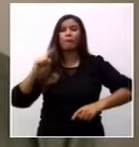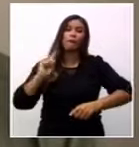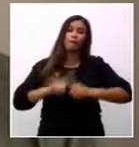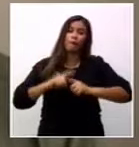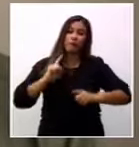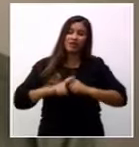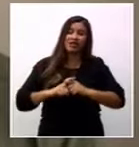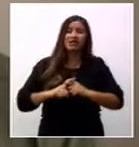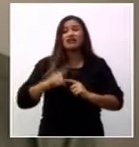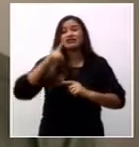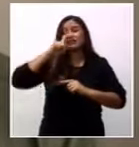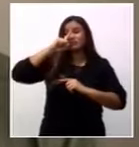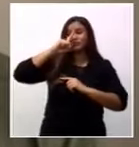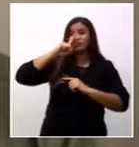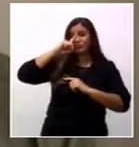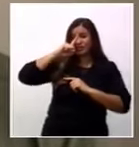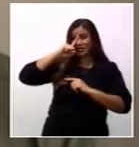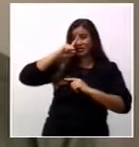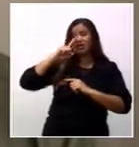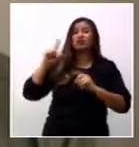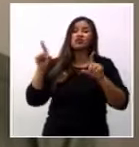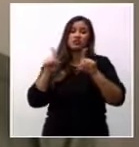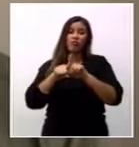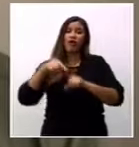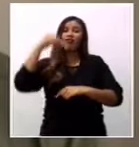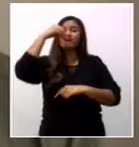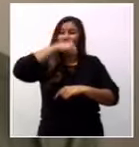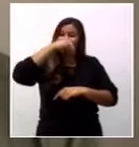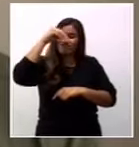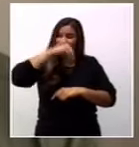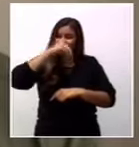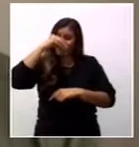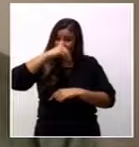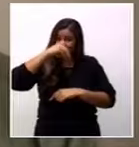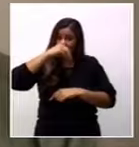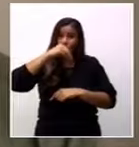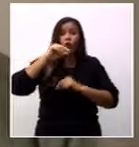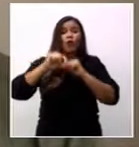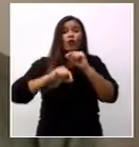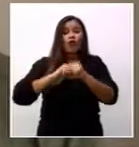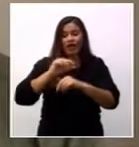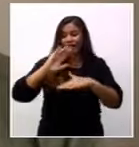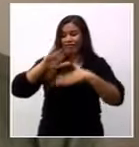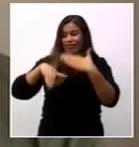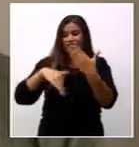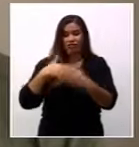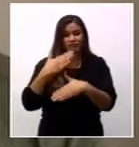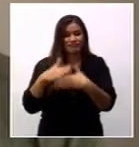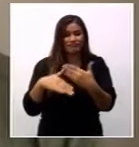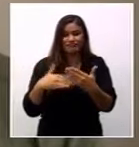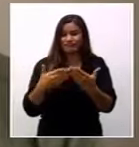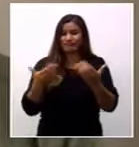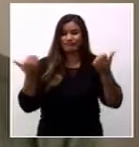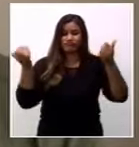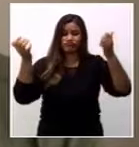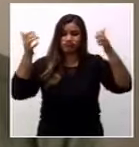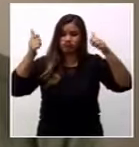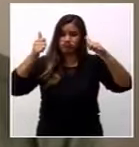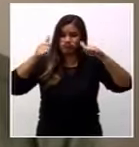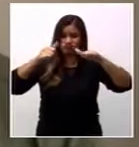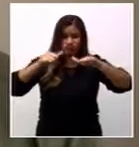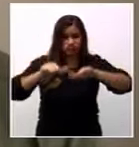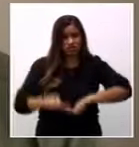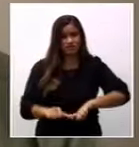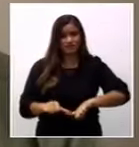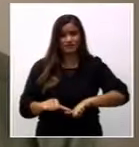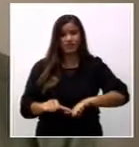desse perigo, da minha vulnerabilidade e do dano potencial que isso pode causar. Isso é